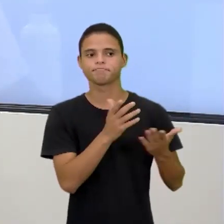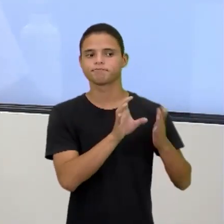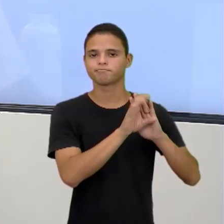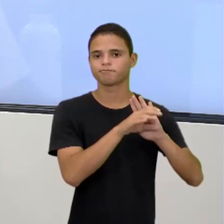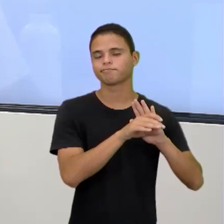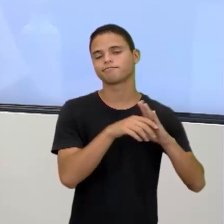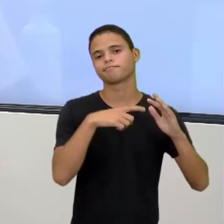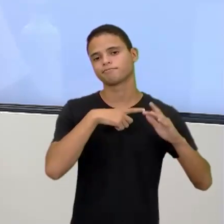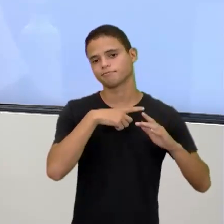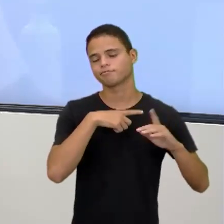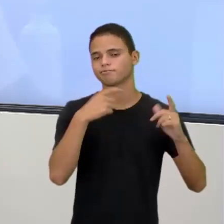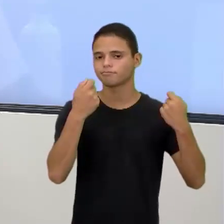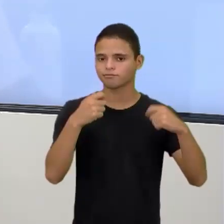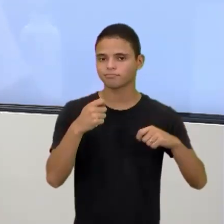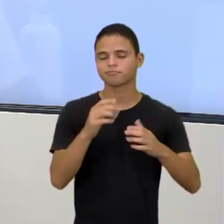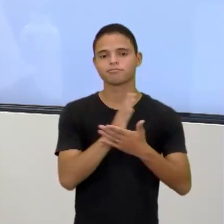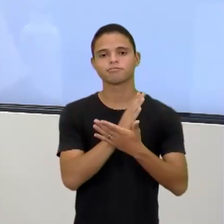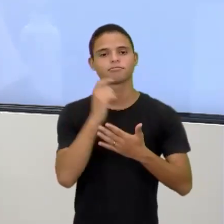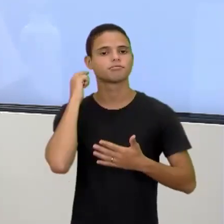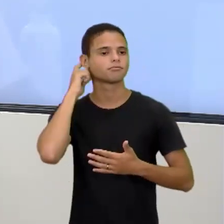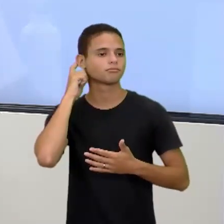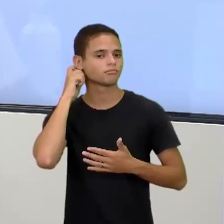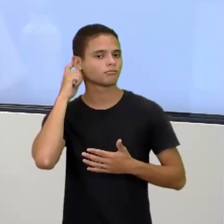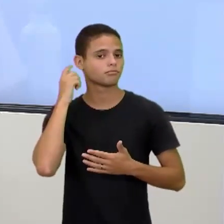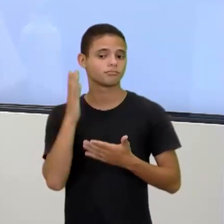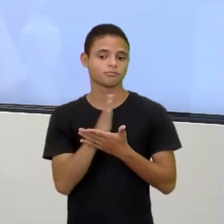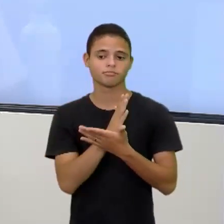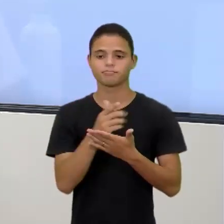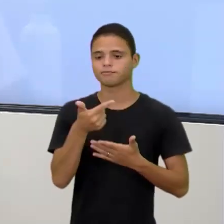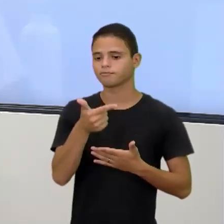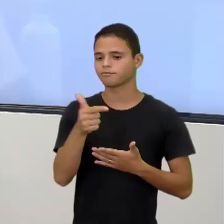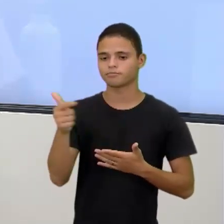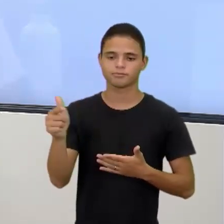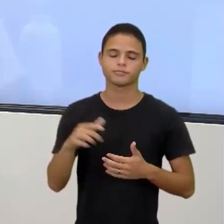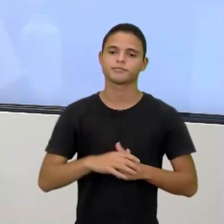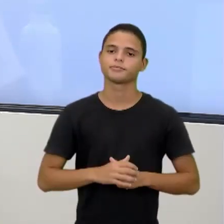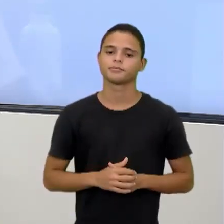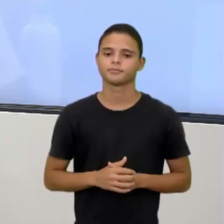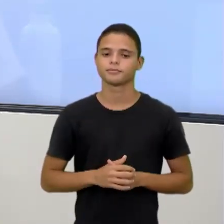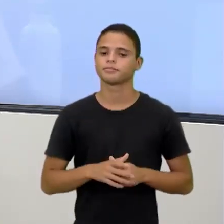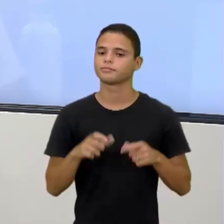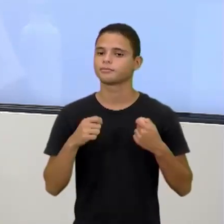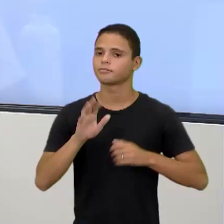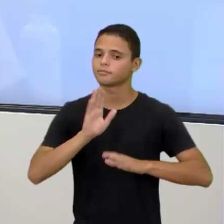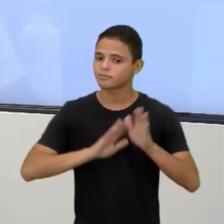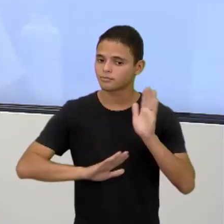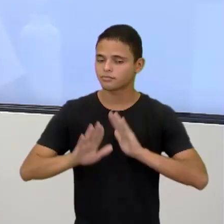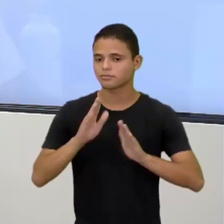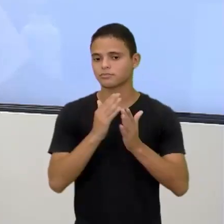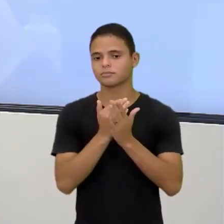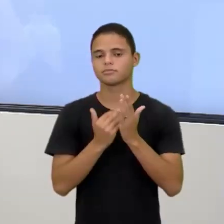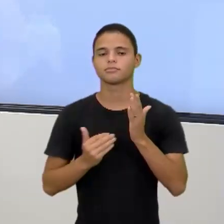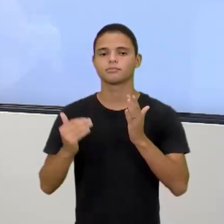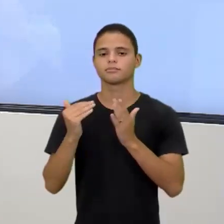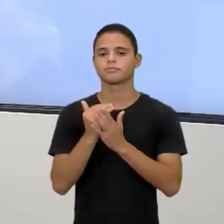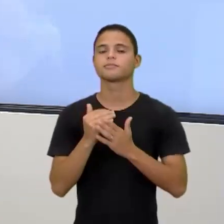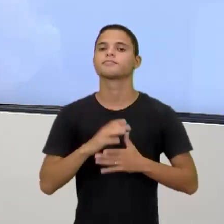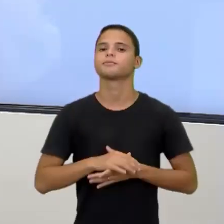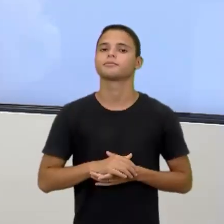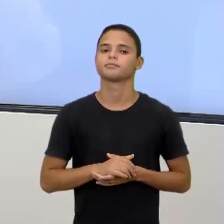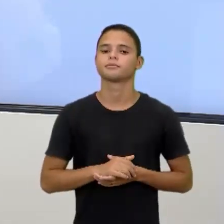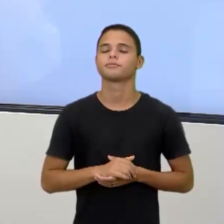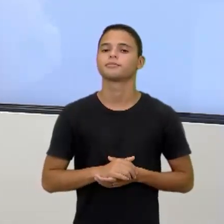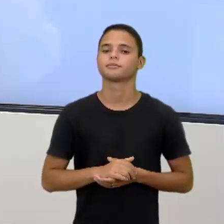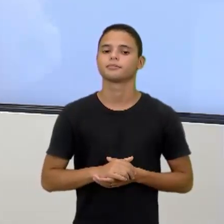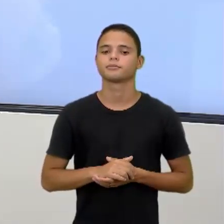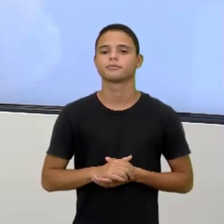precisar tomar mais cuidado com as escolhas lexicais, as escolhas das palavras e da linguagem. Então aí